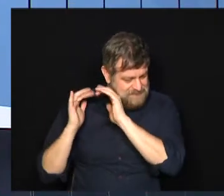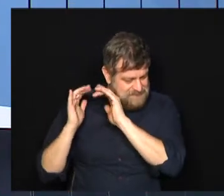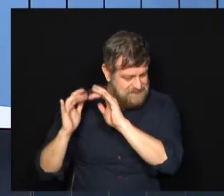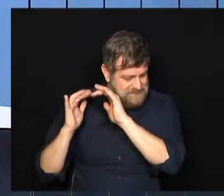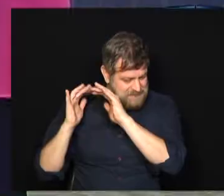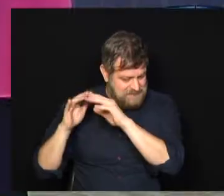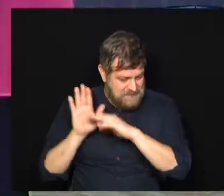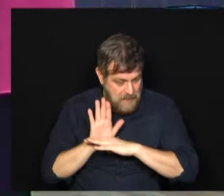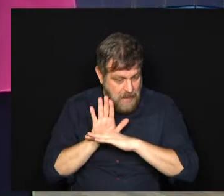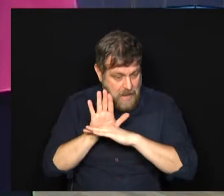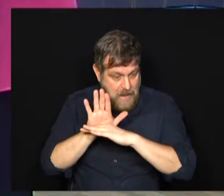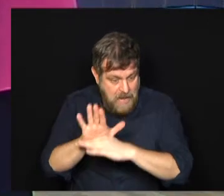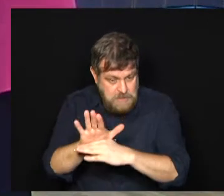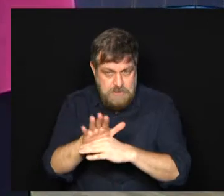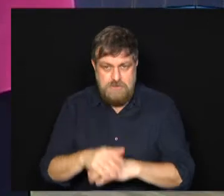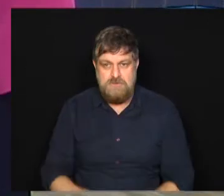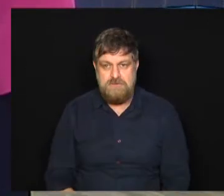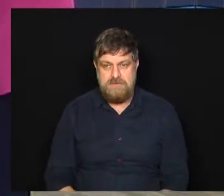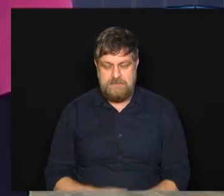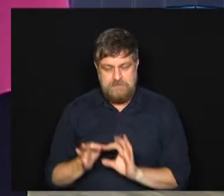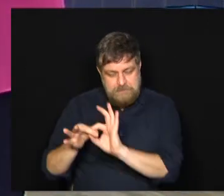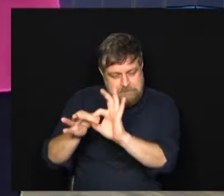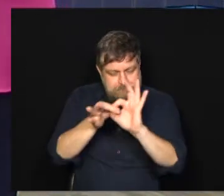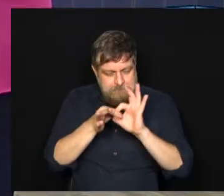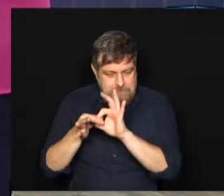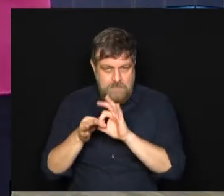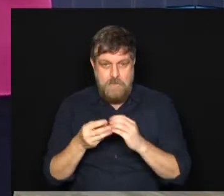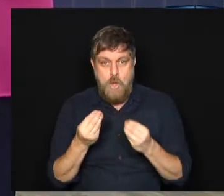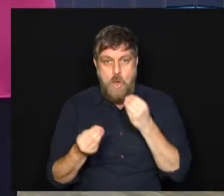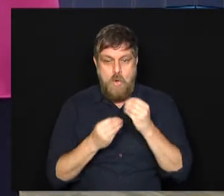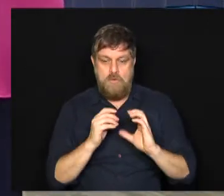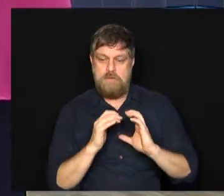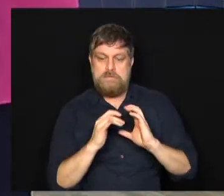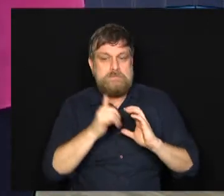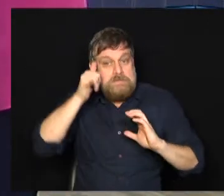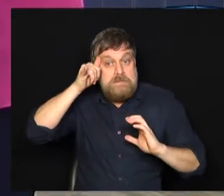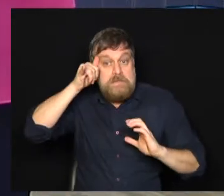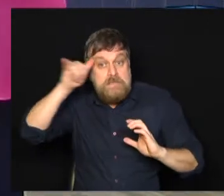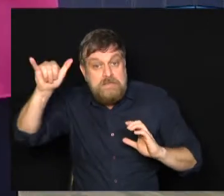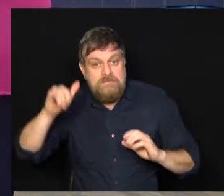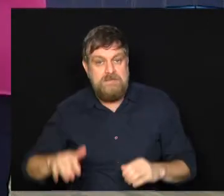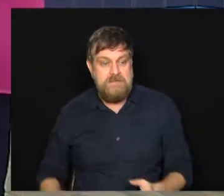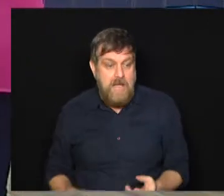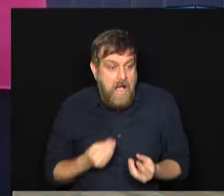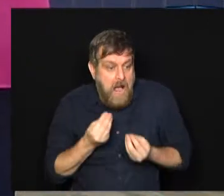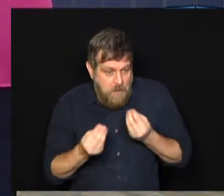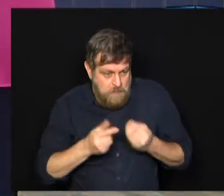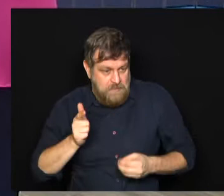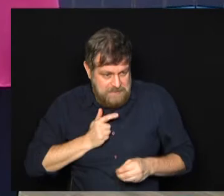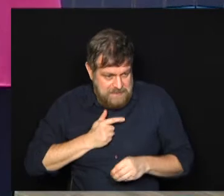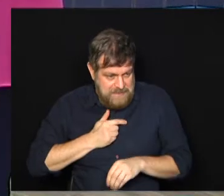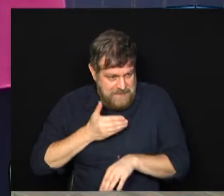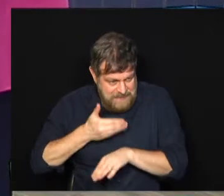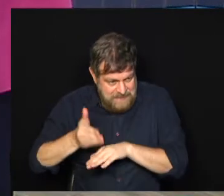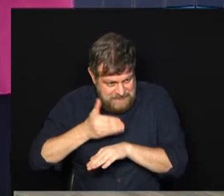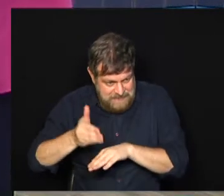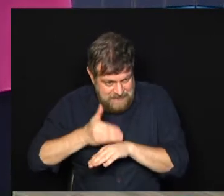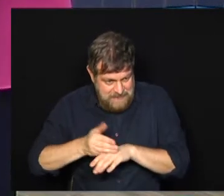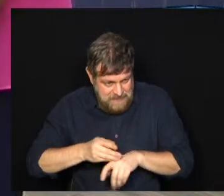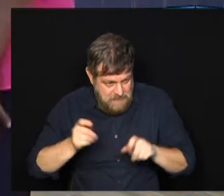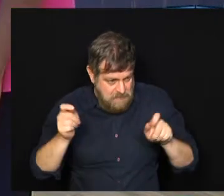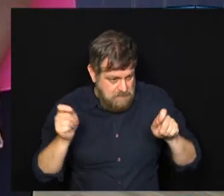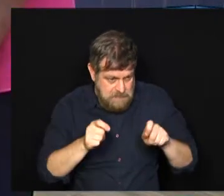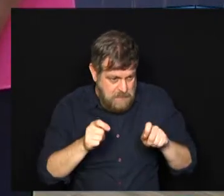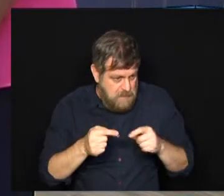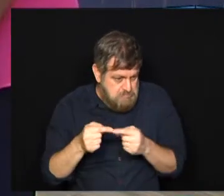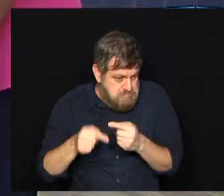seja benéfico, até ou evitar essa doença, ou prorrogar o surgimento dela, né? Existe isso ou não tem